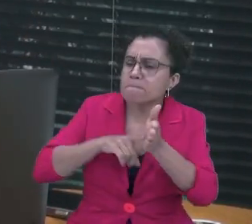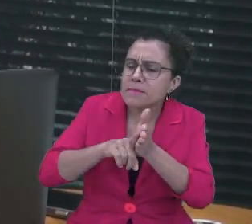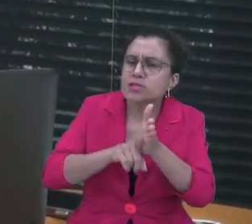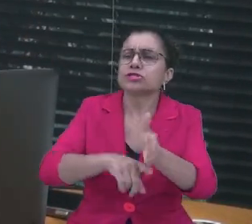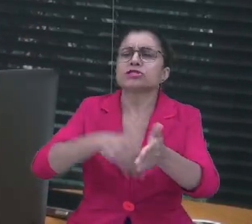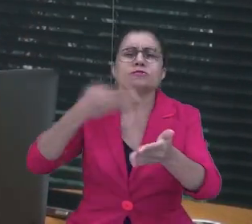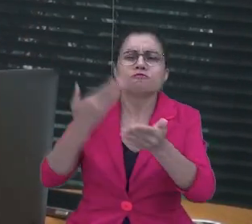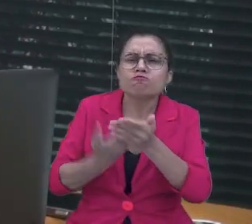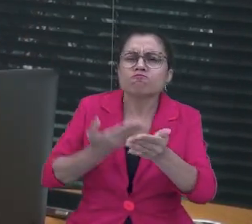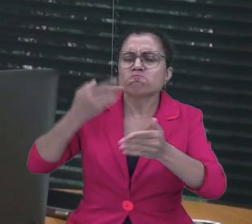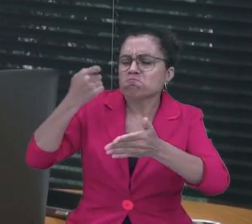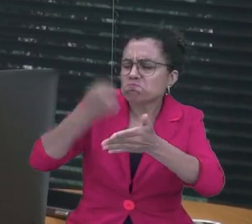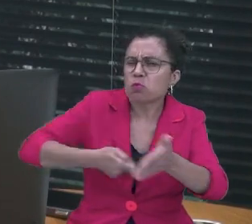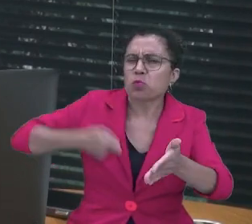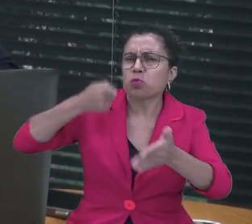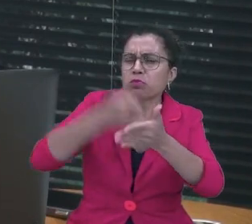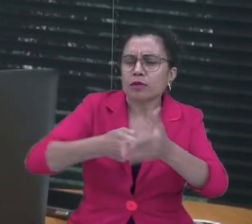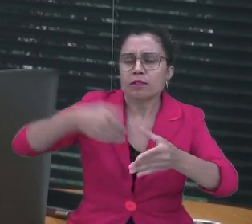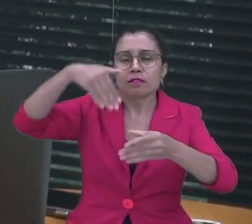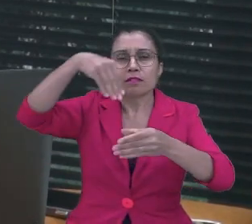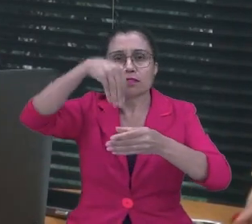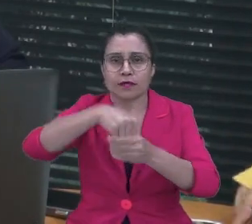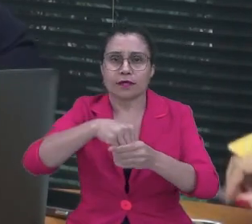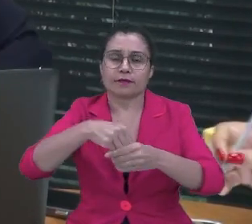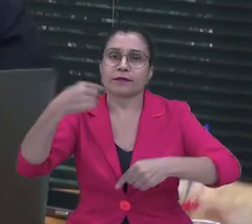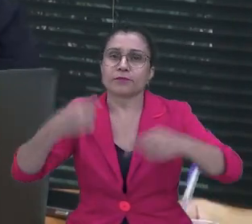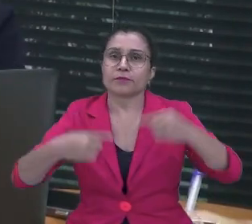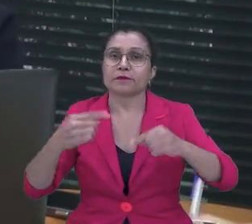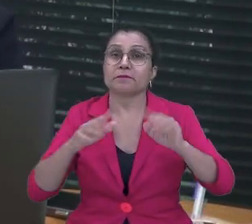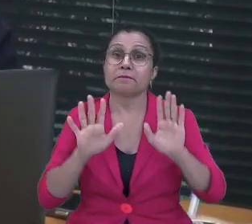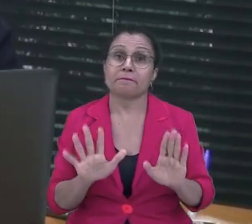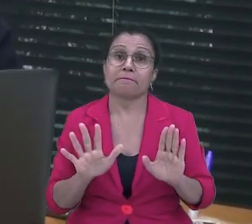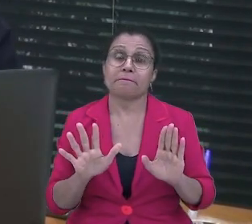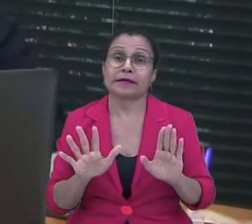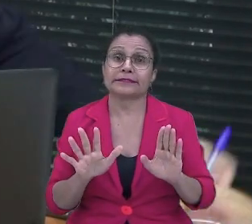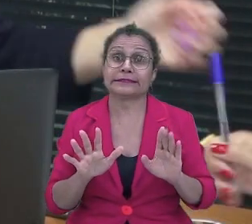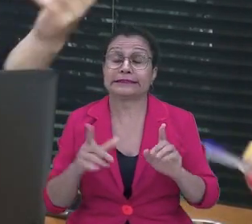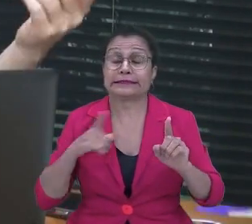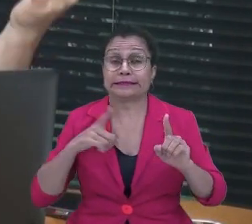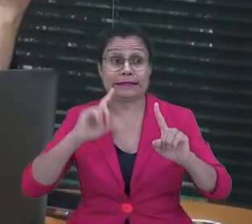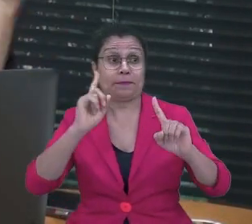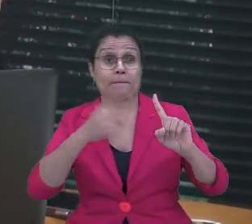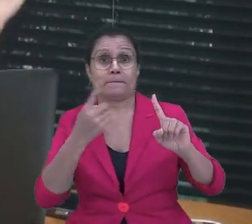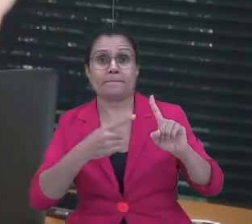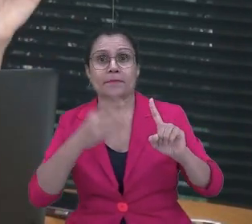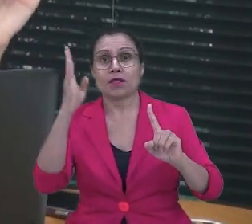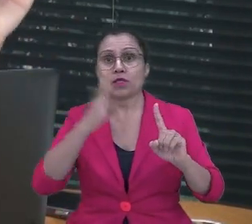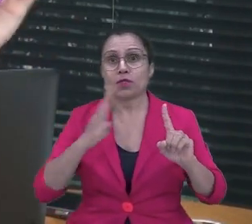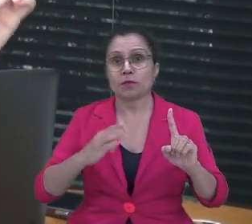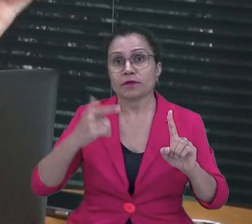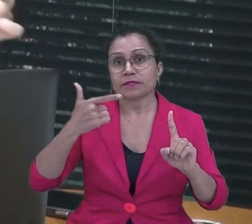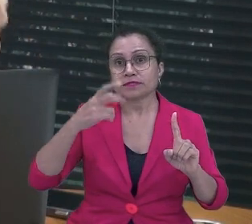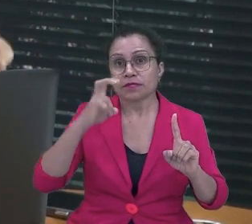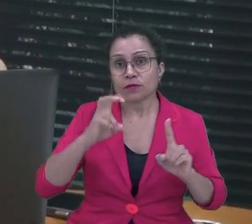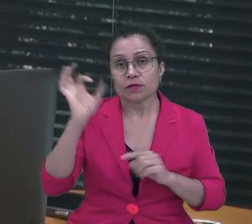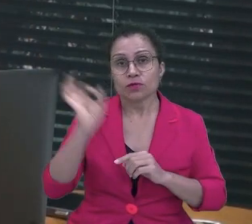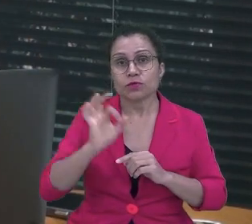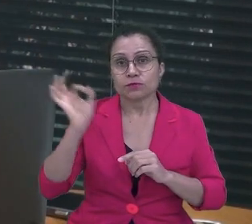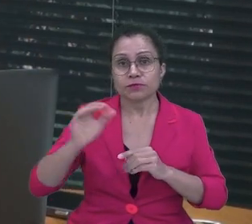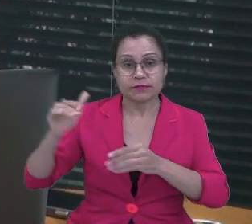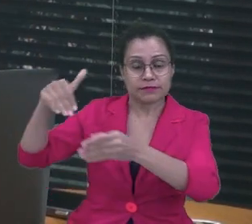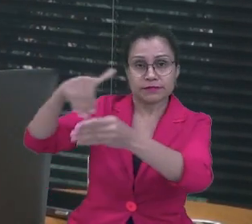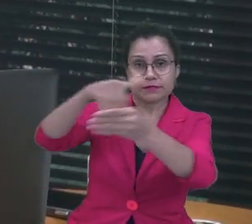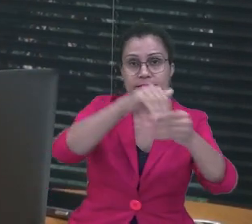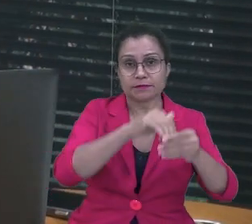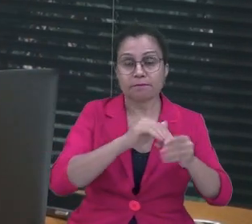pesquisando, estudando, lutando na política, porém ainda muitos os desafios, né? No Brasil nós somos 52% do